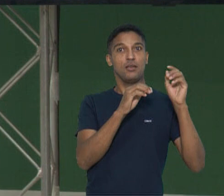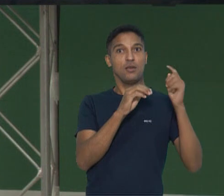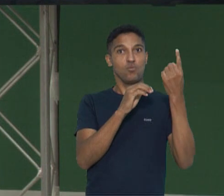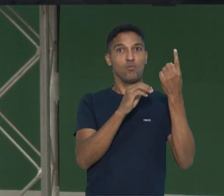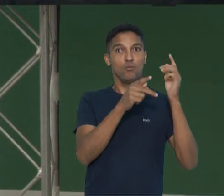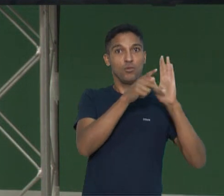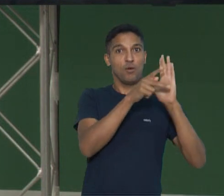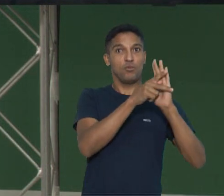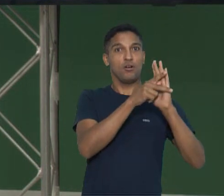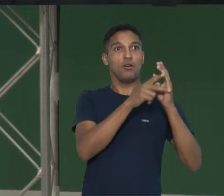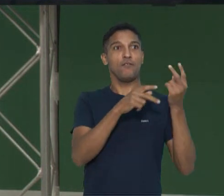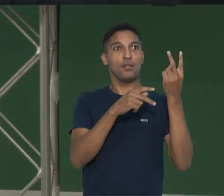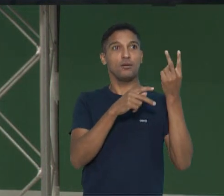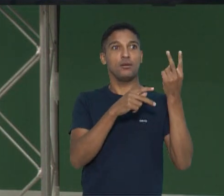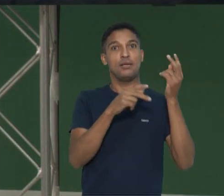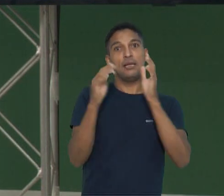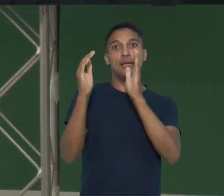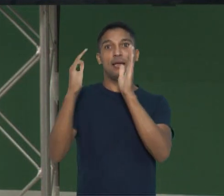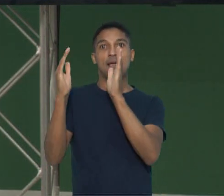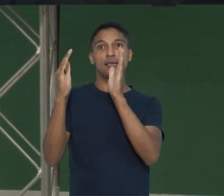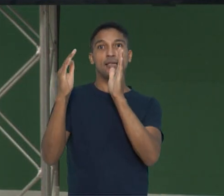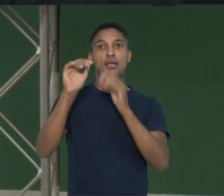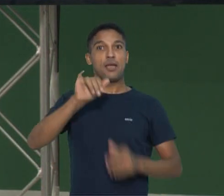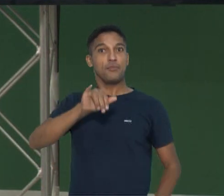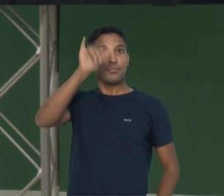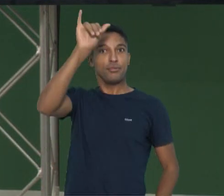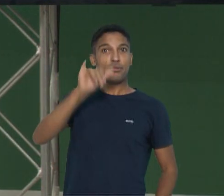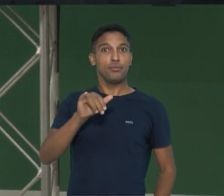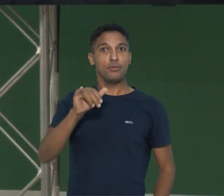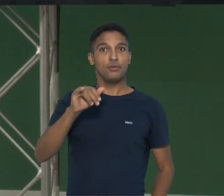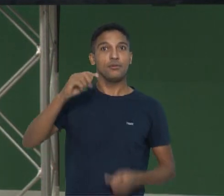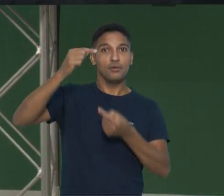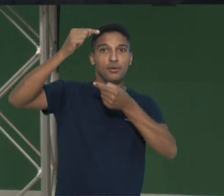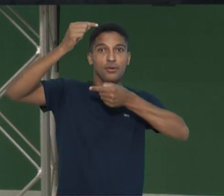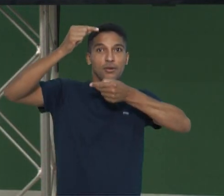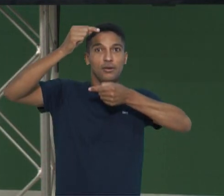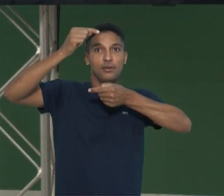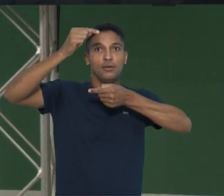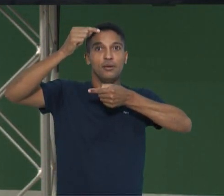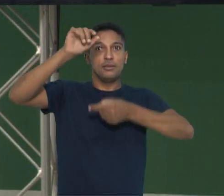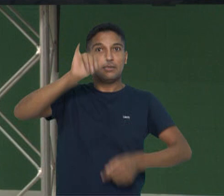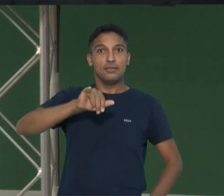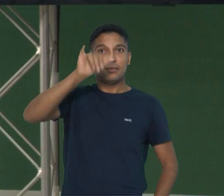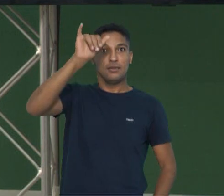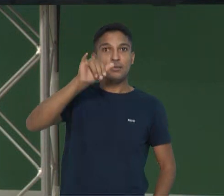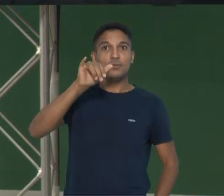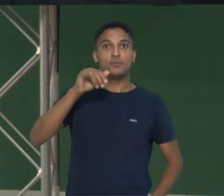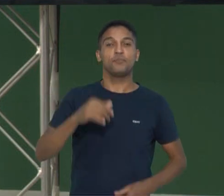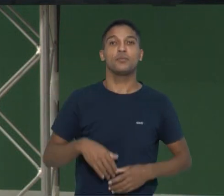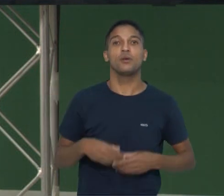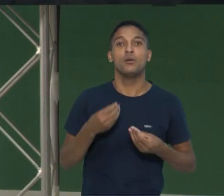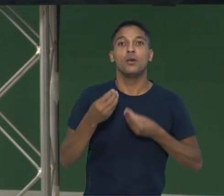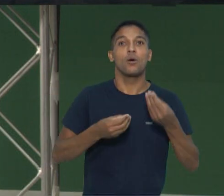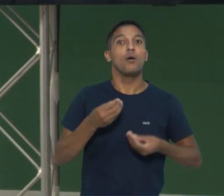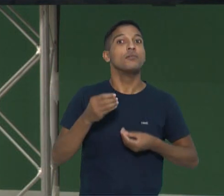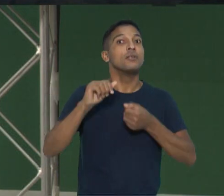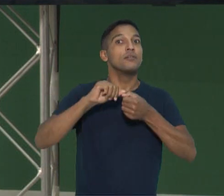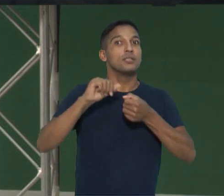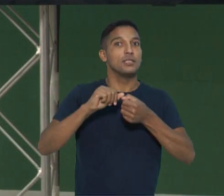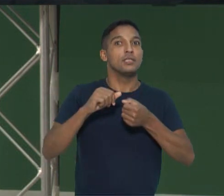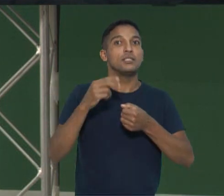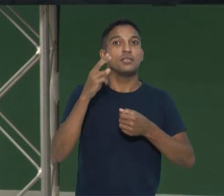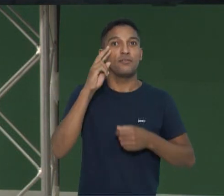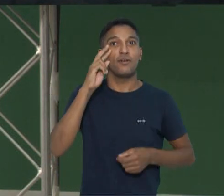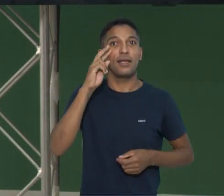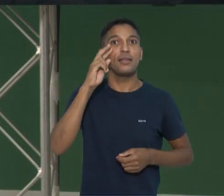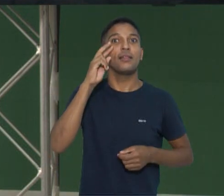E foco 1 e foco 2 da hipérbole 2. Então, aqui o que você vai fazer? Você vai ler esses